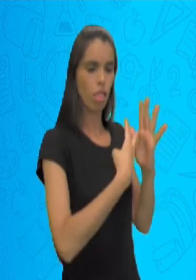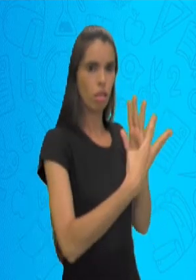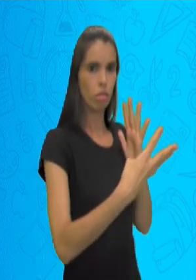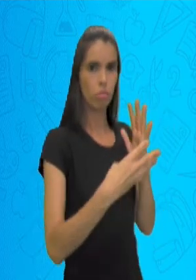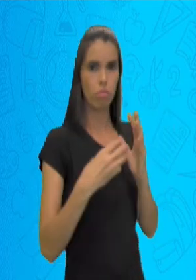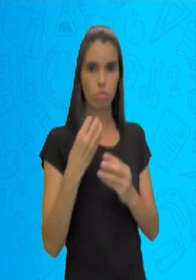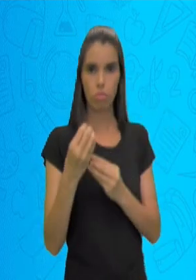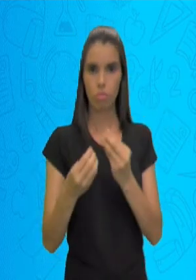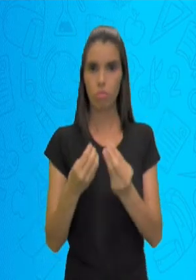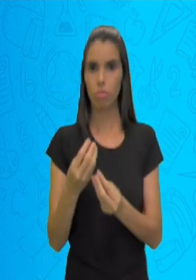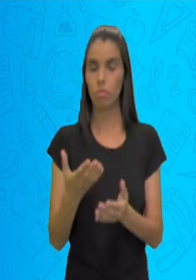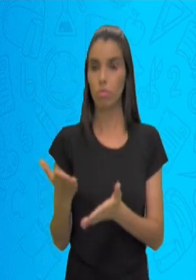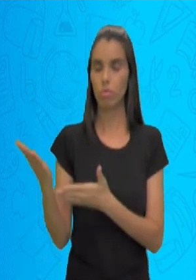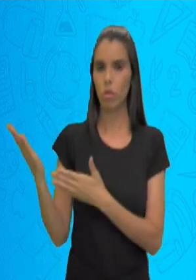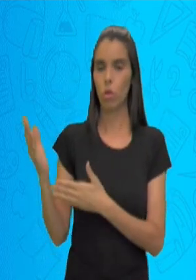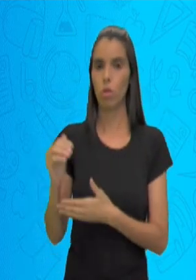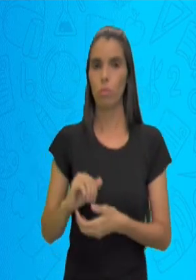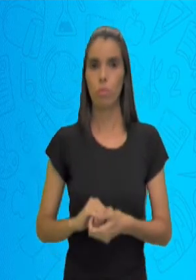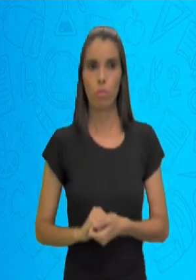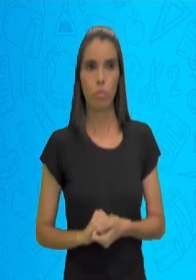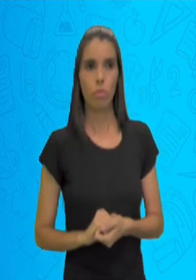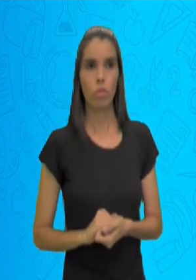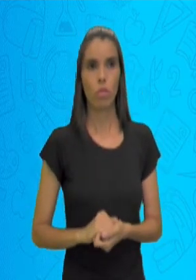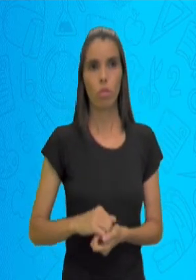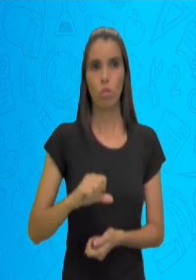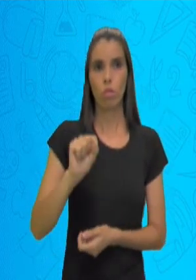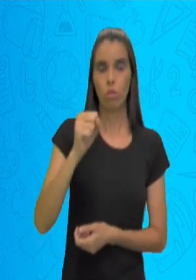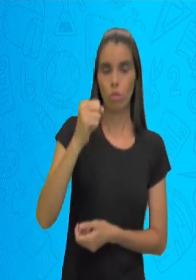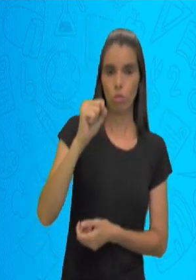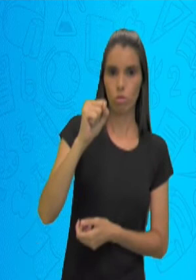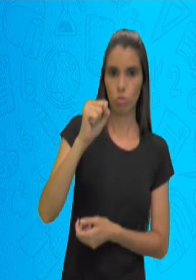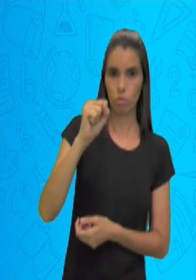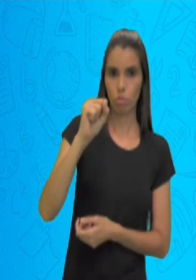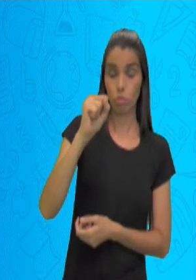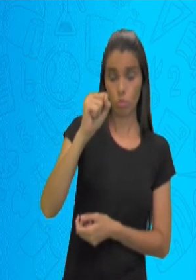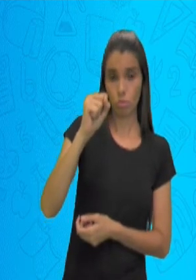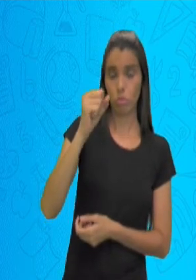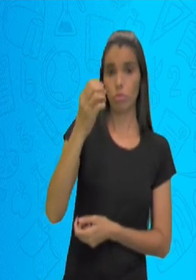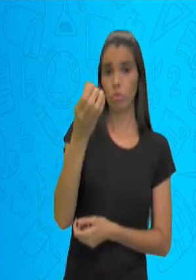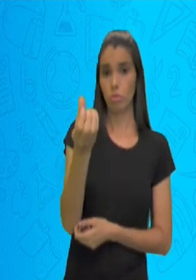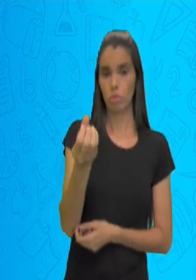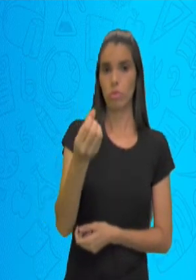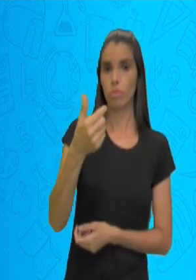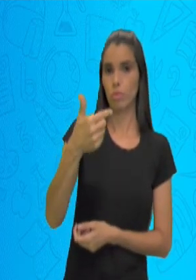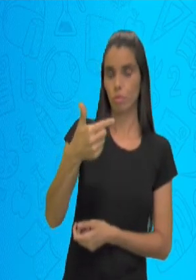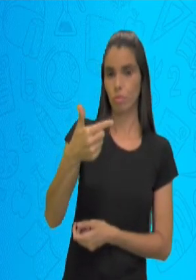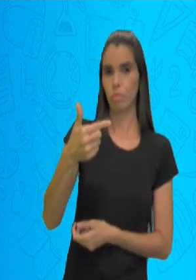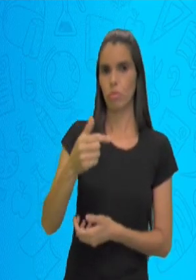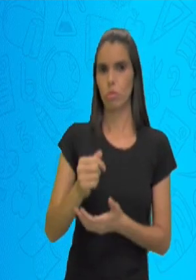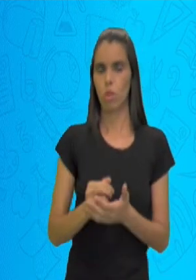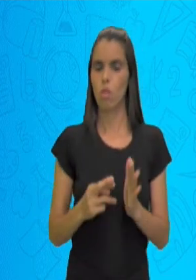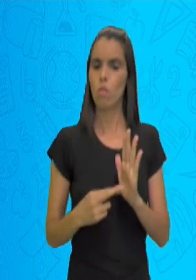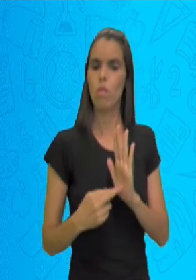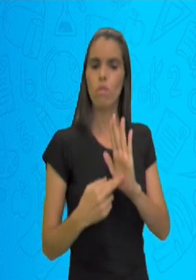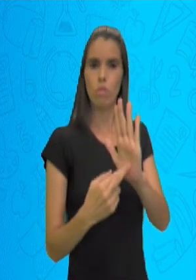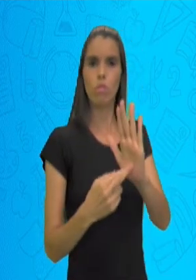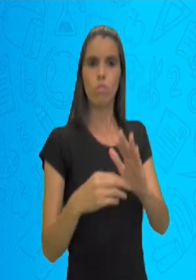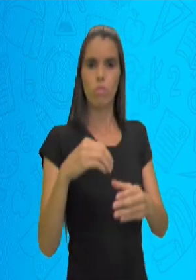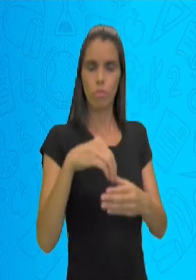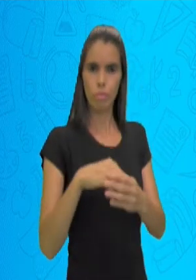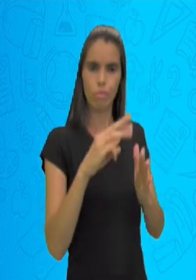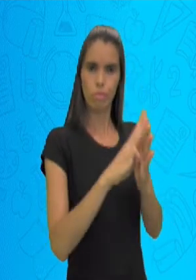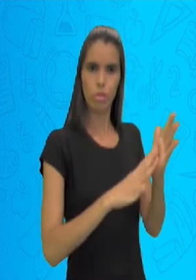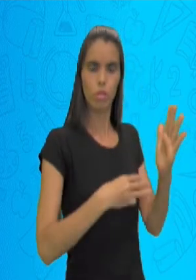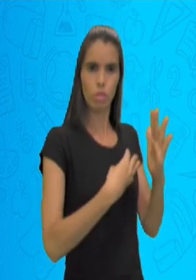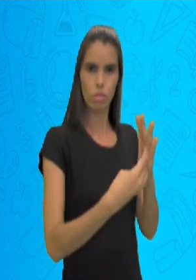é esse? 862. Vamos representá-lo